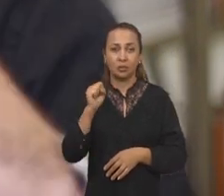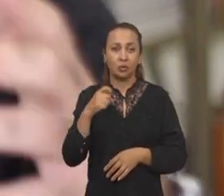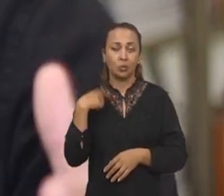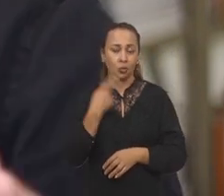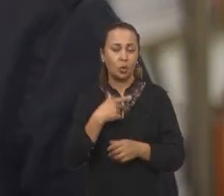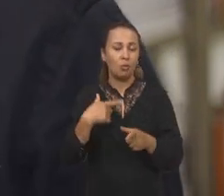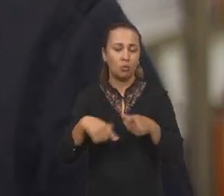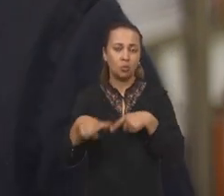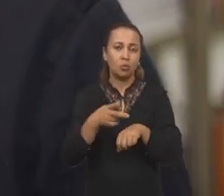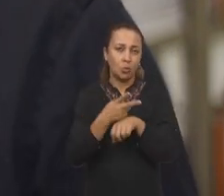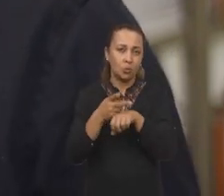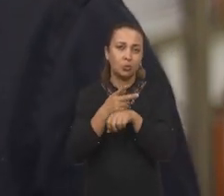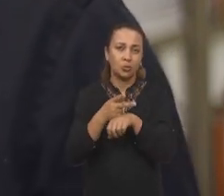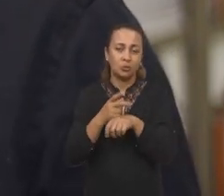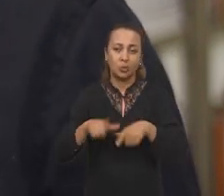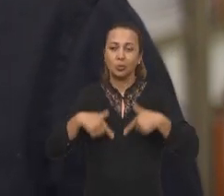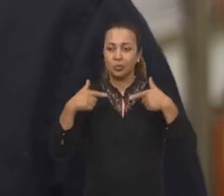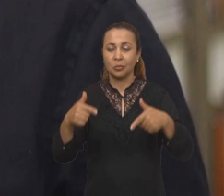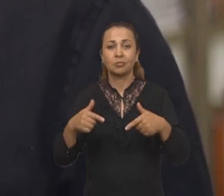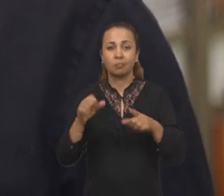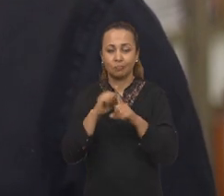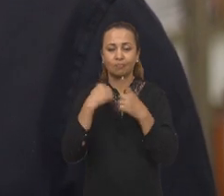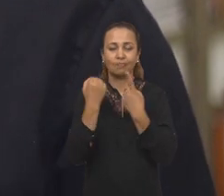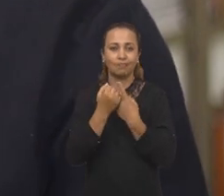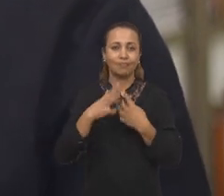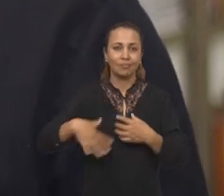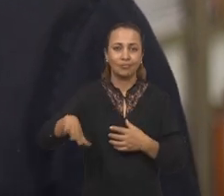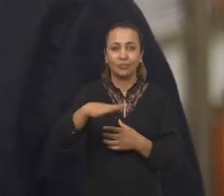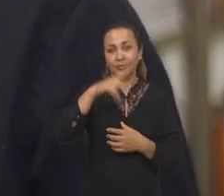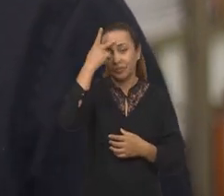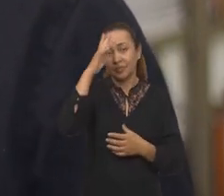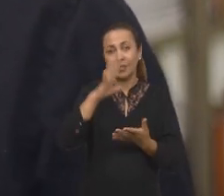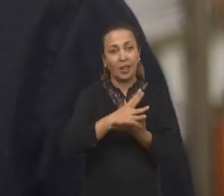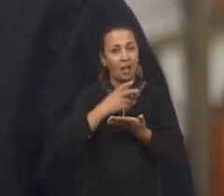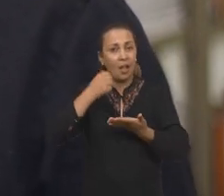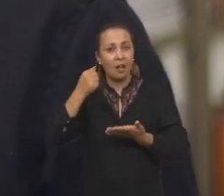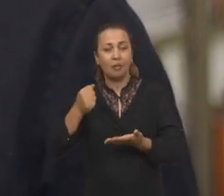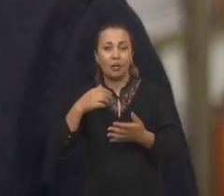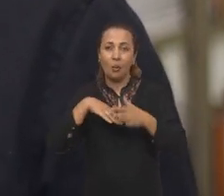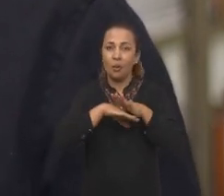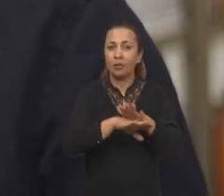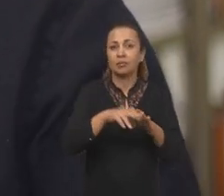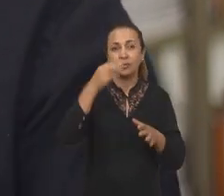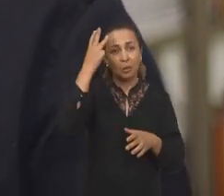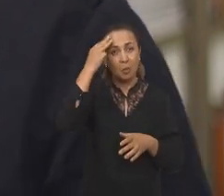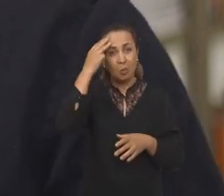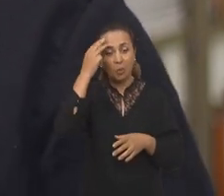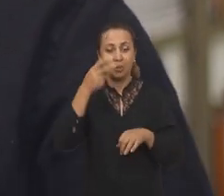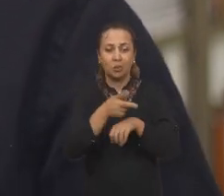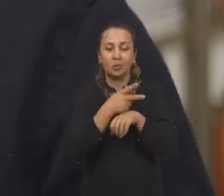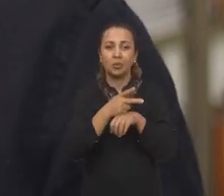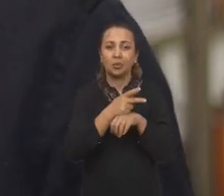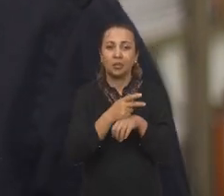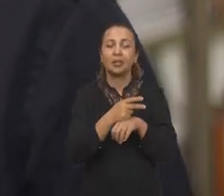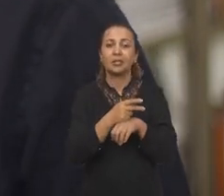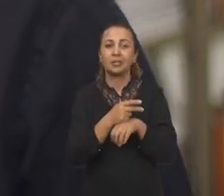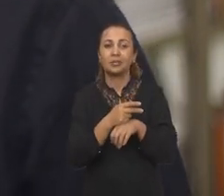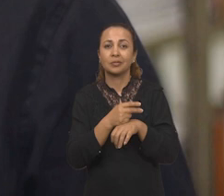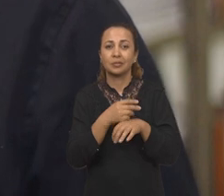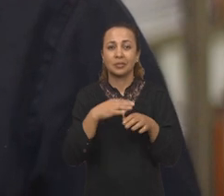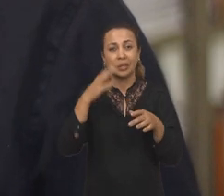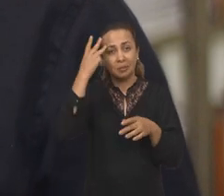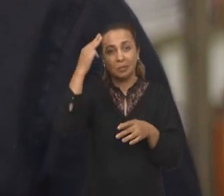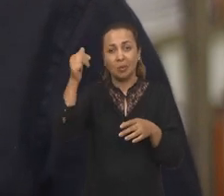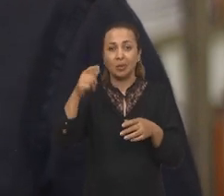pelos lutadores sociais da região para salvaguardar essa memória e para buscar é resguardar né